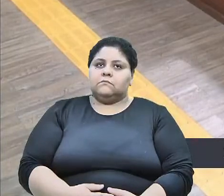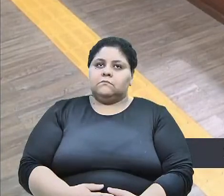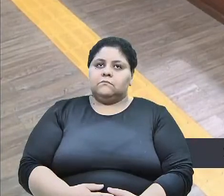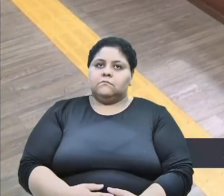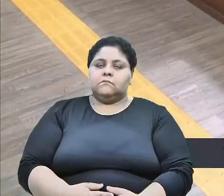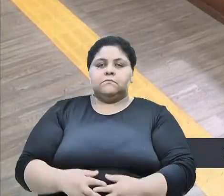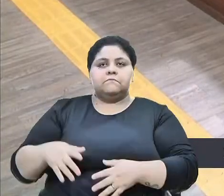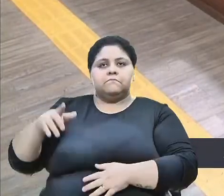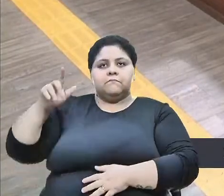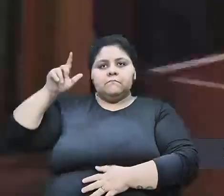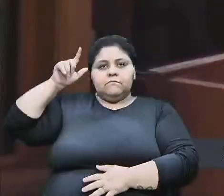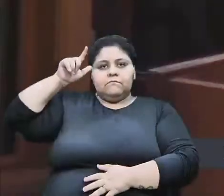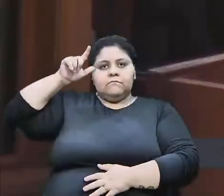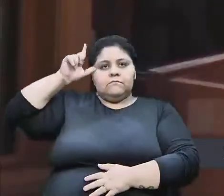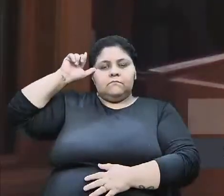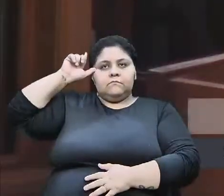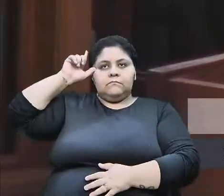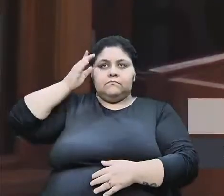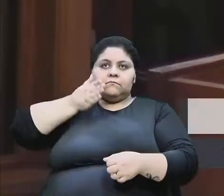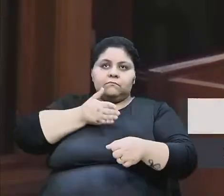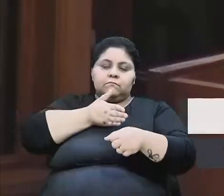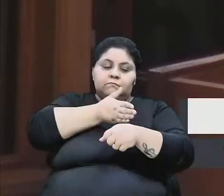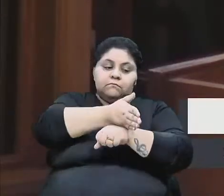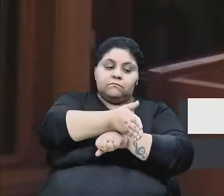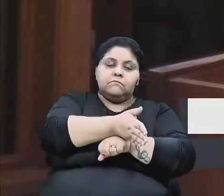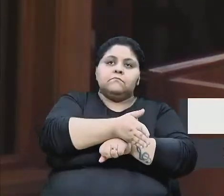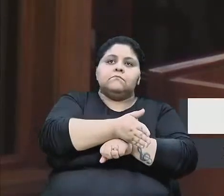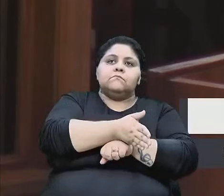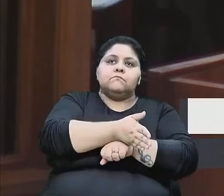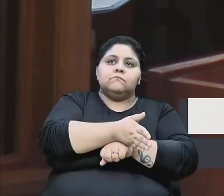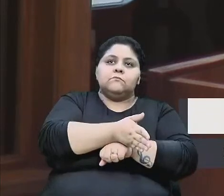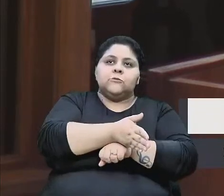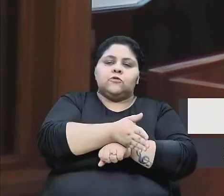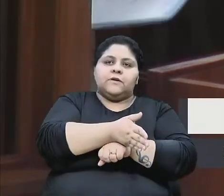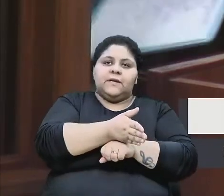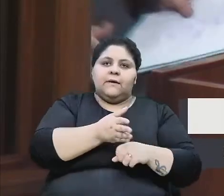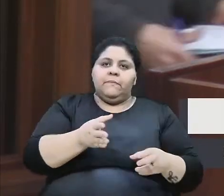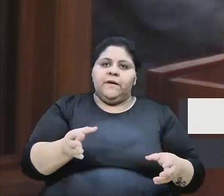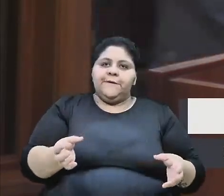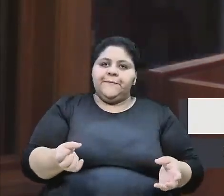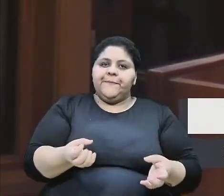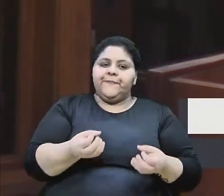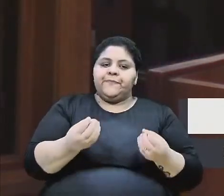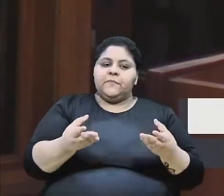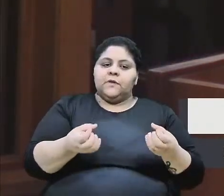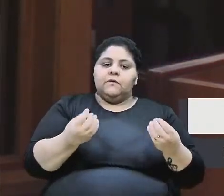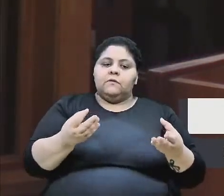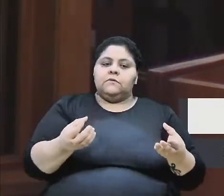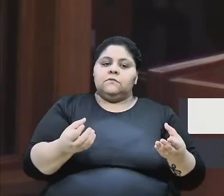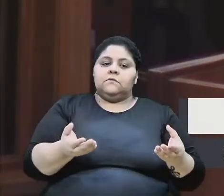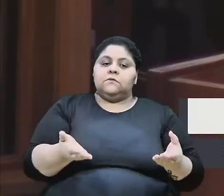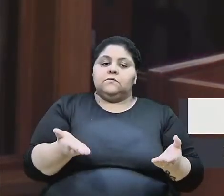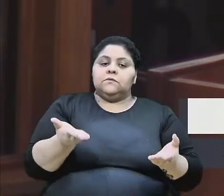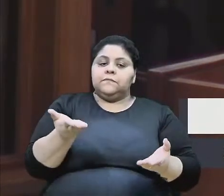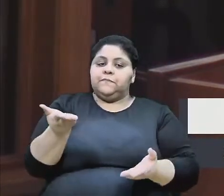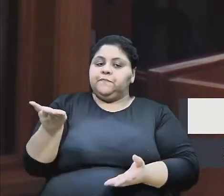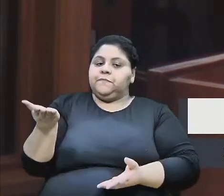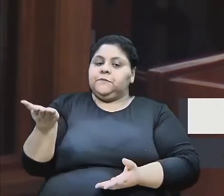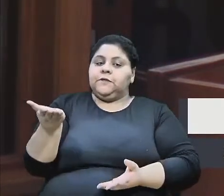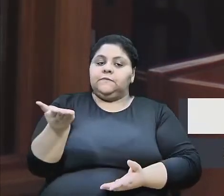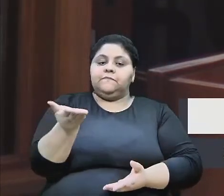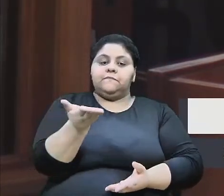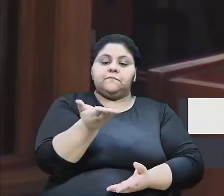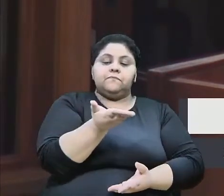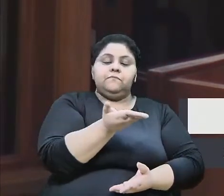ontem Participei de um coquetel e decessão de autógrafos